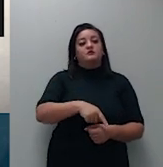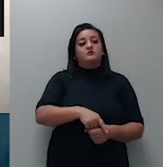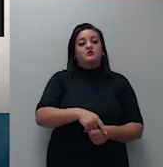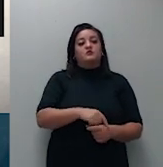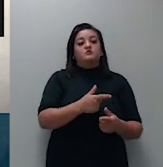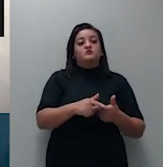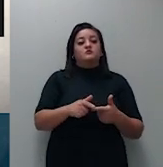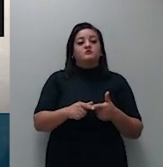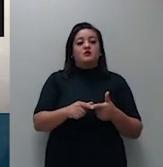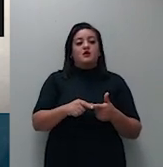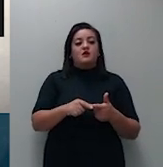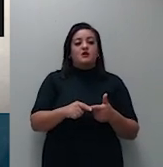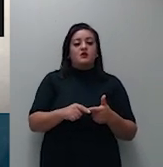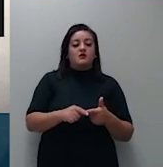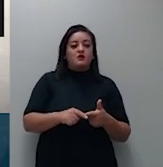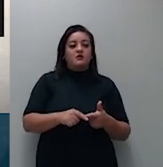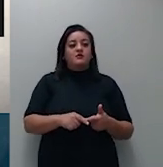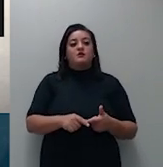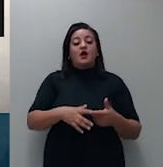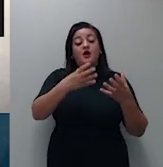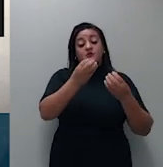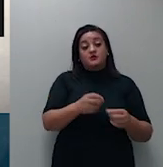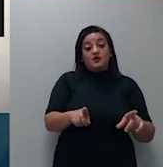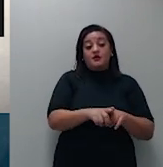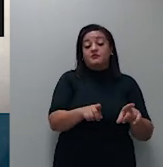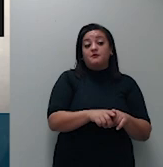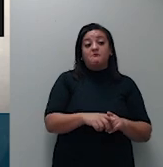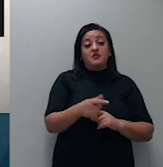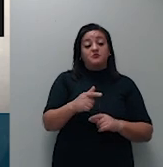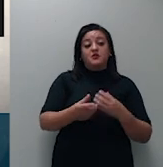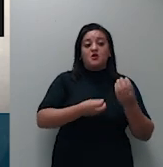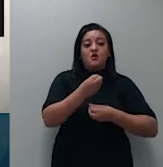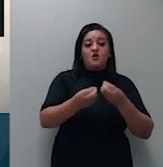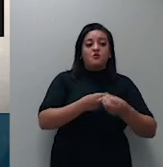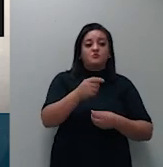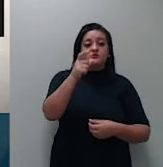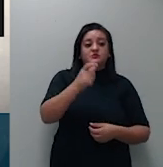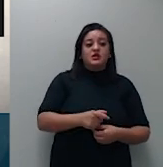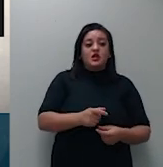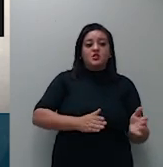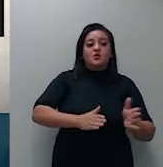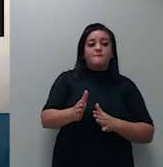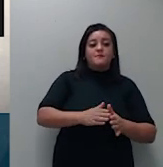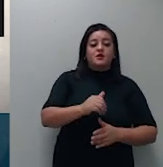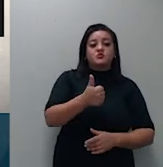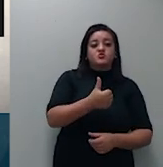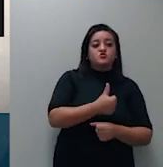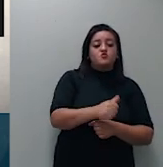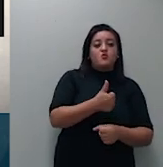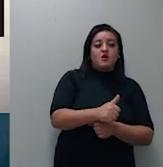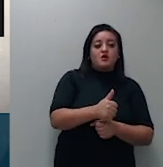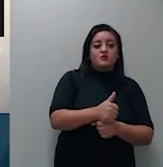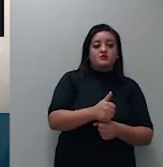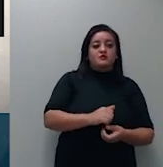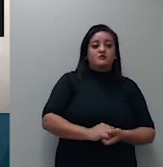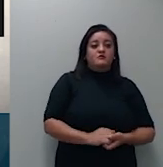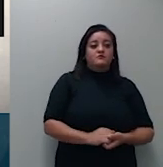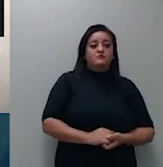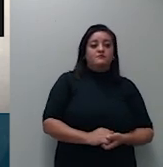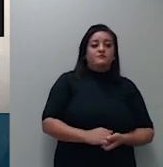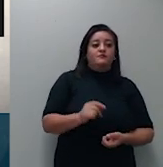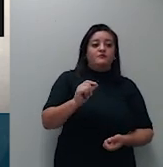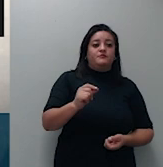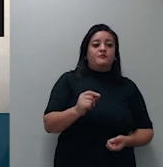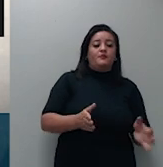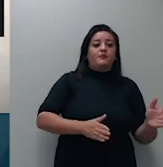já por vício de consentimento e nem seria o prazo de um ano